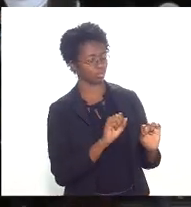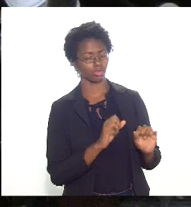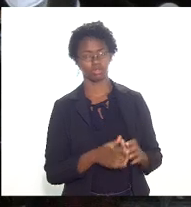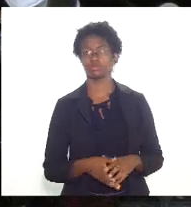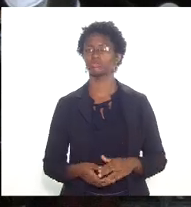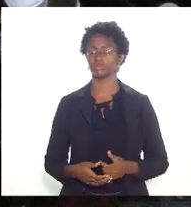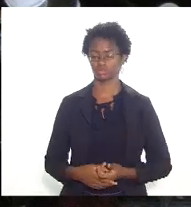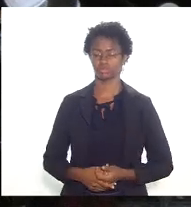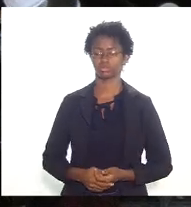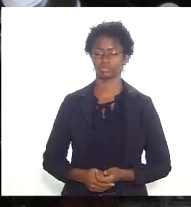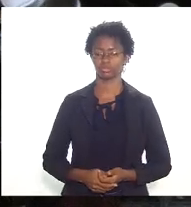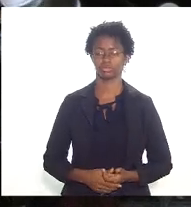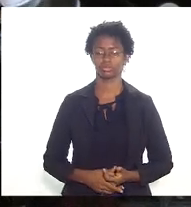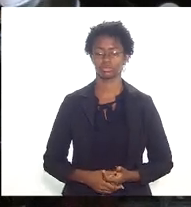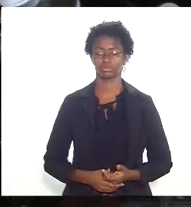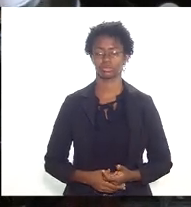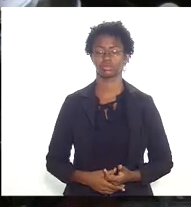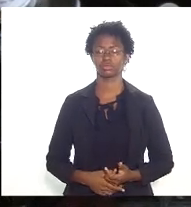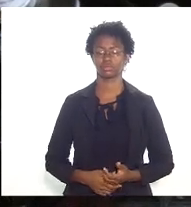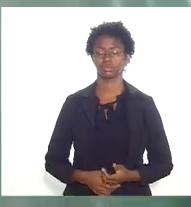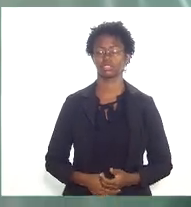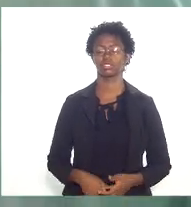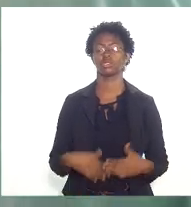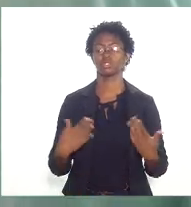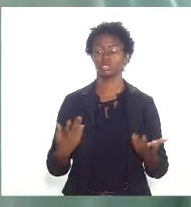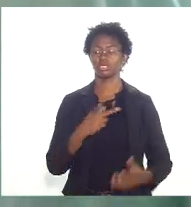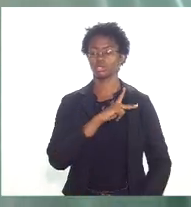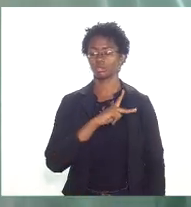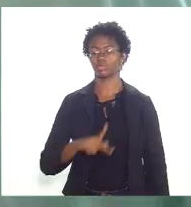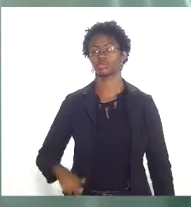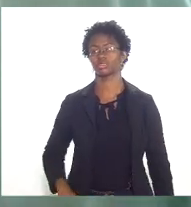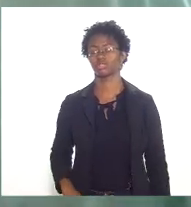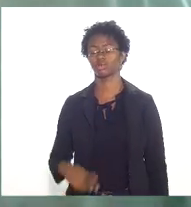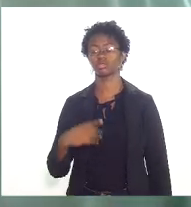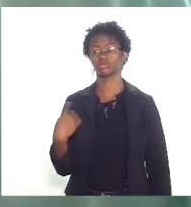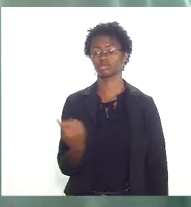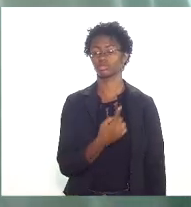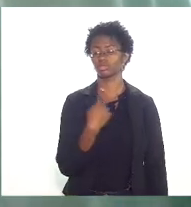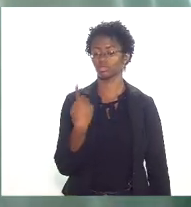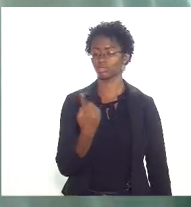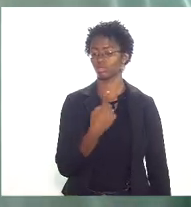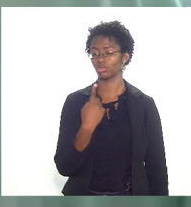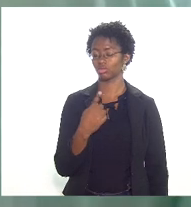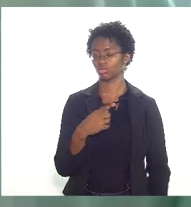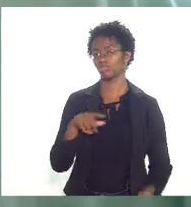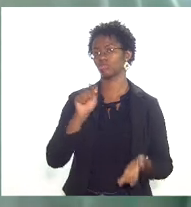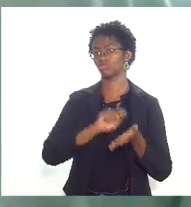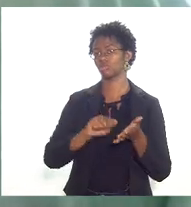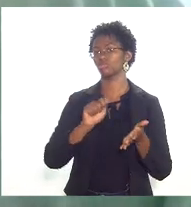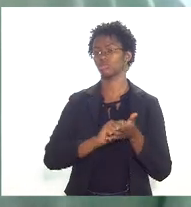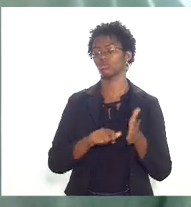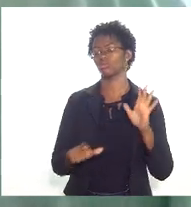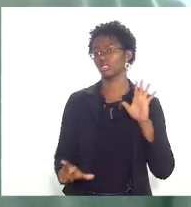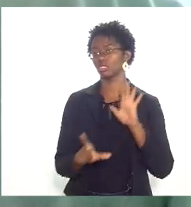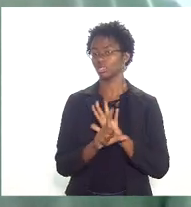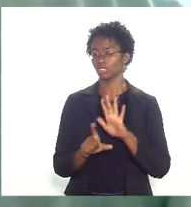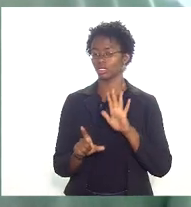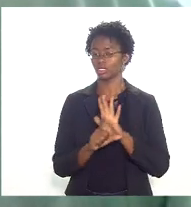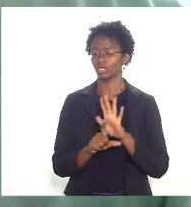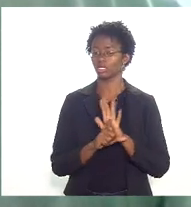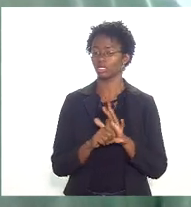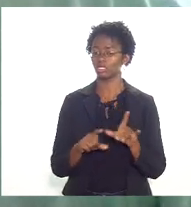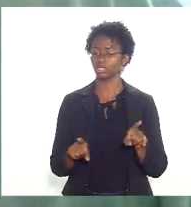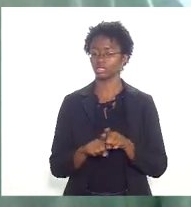decisão e é presidente nós bem conhecemos essa lei Inclusive a